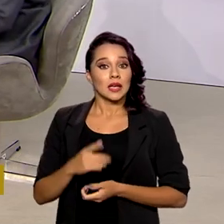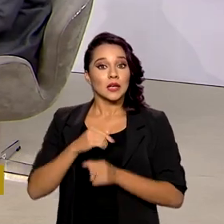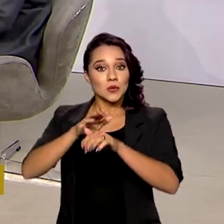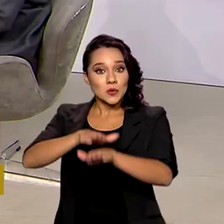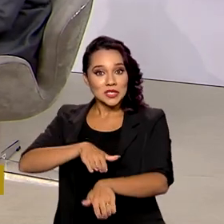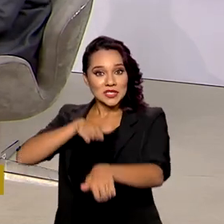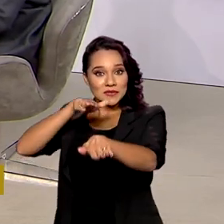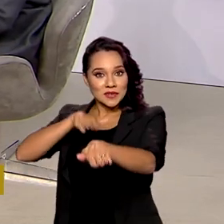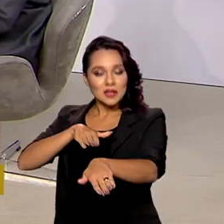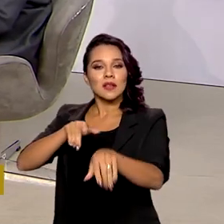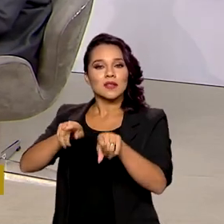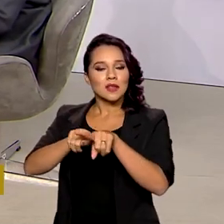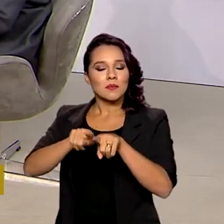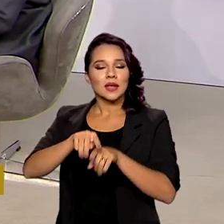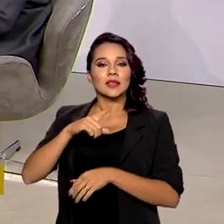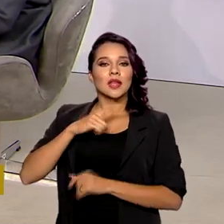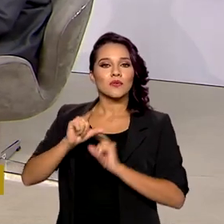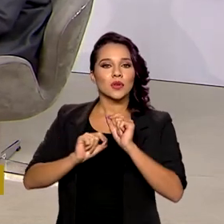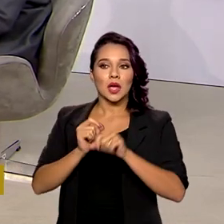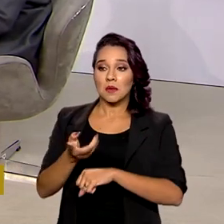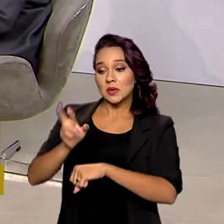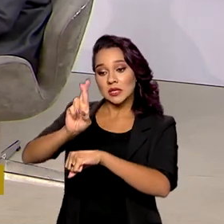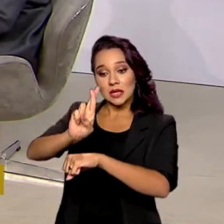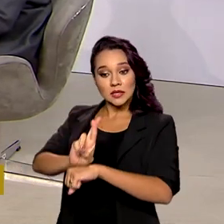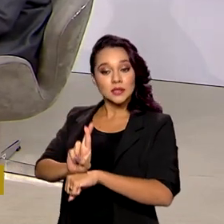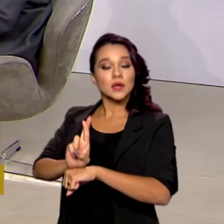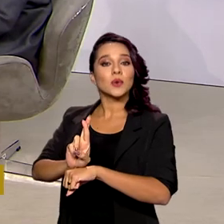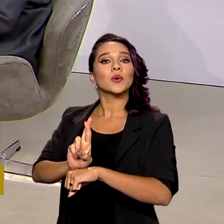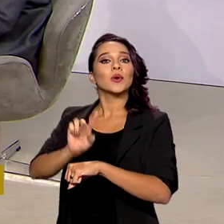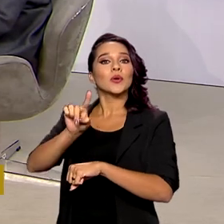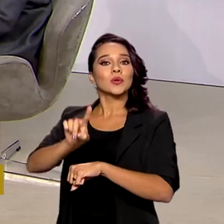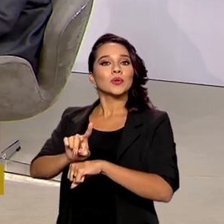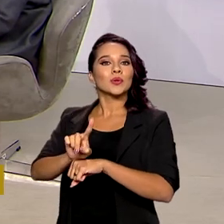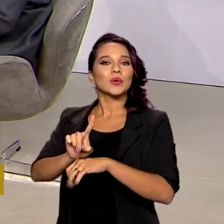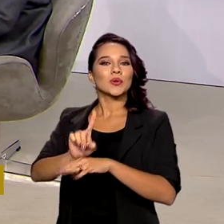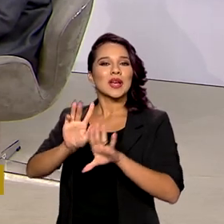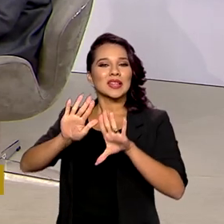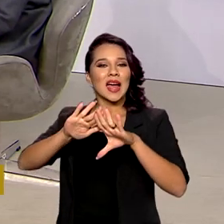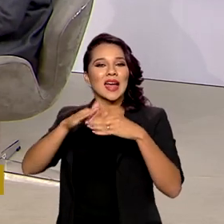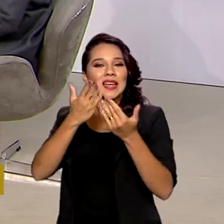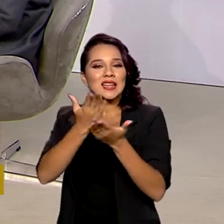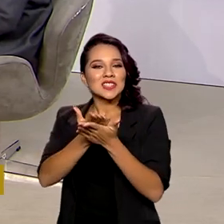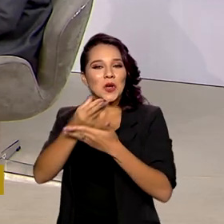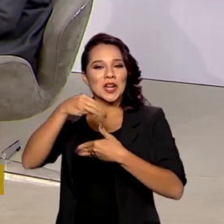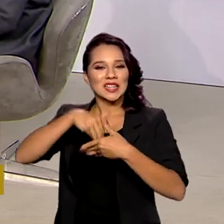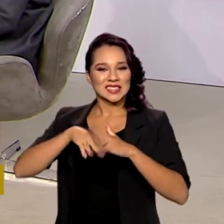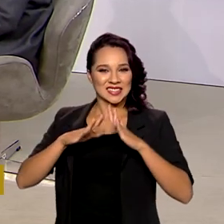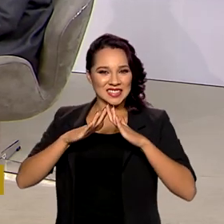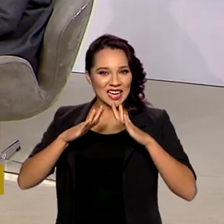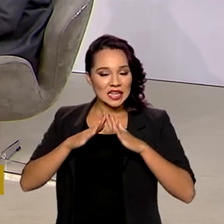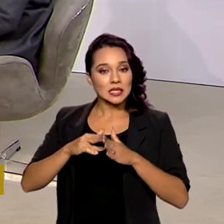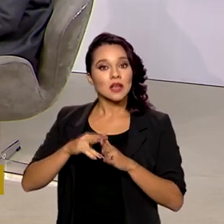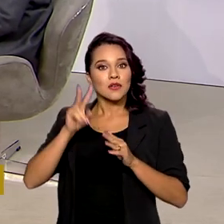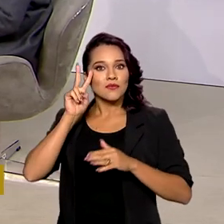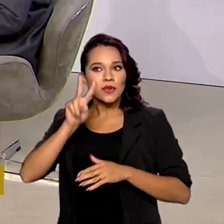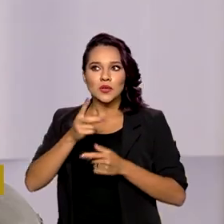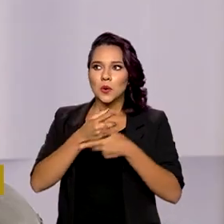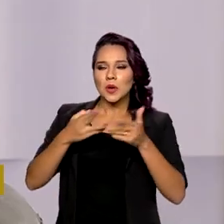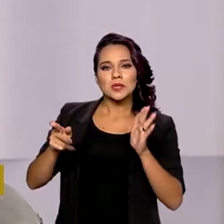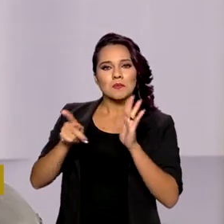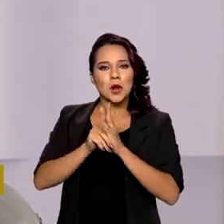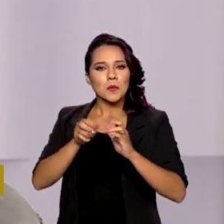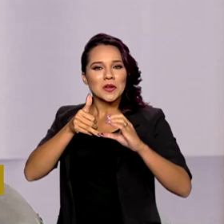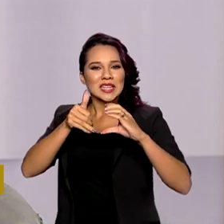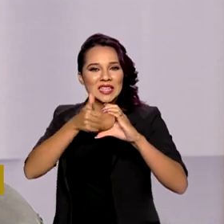desfile cívico também uma representação do homeschooling, né, da educação domiciliar, destacando aí virtudes cristãs